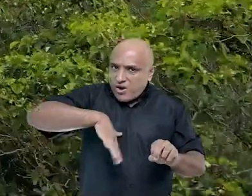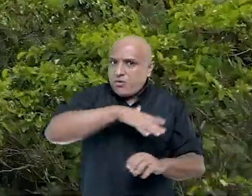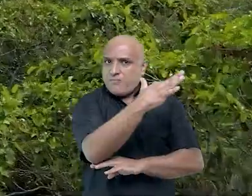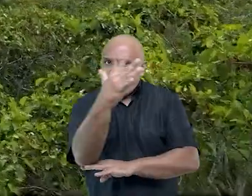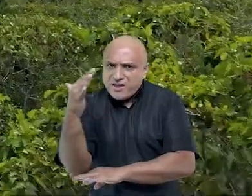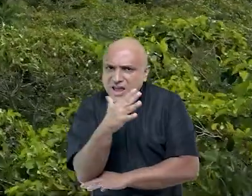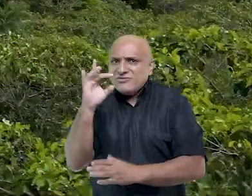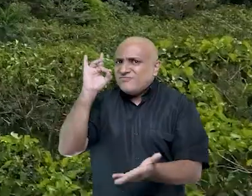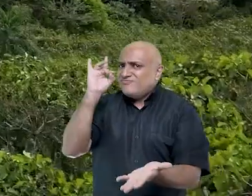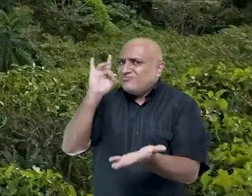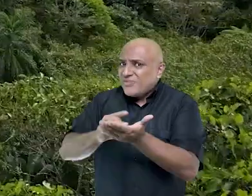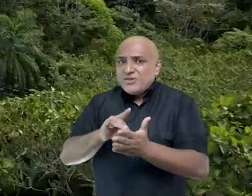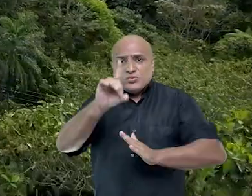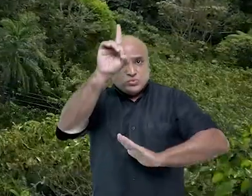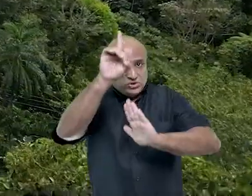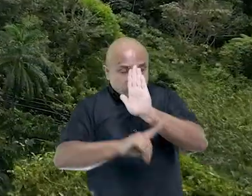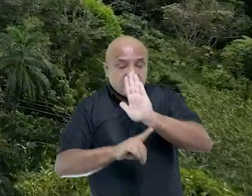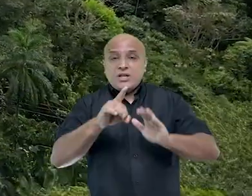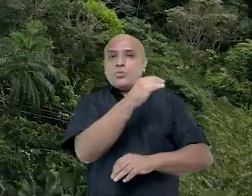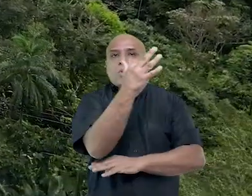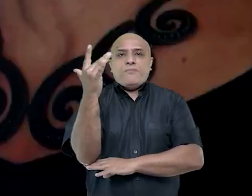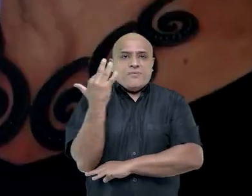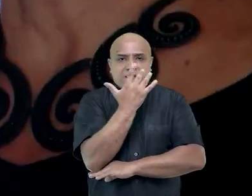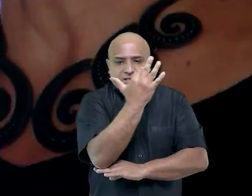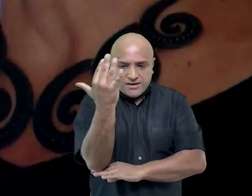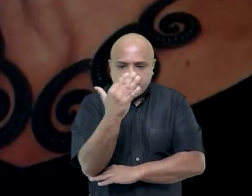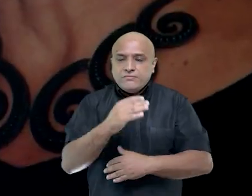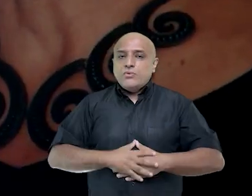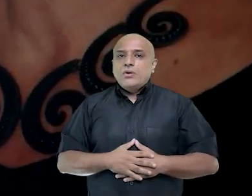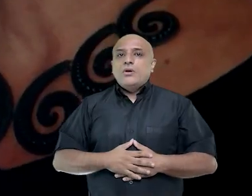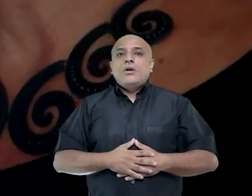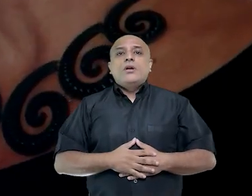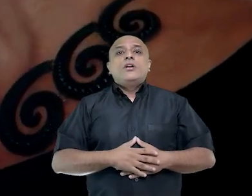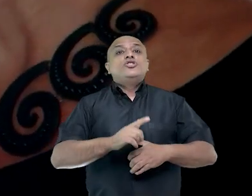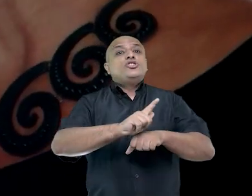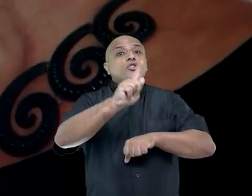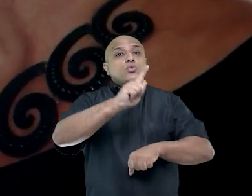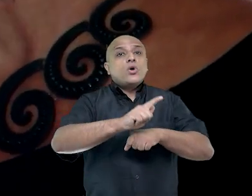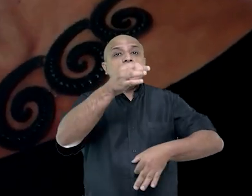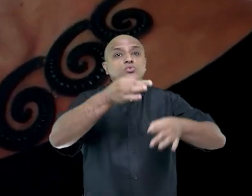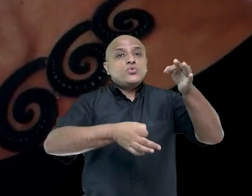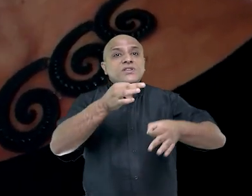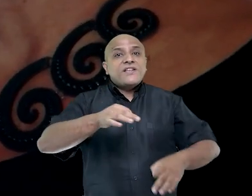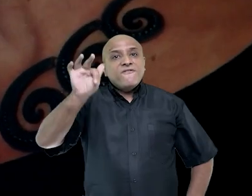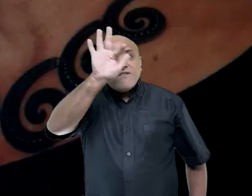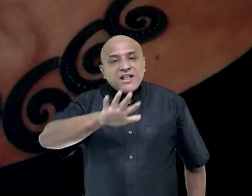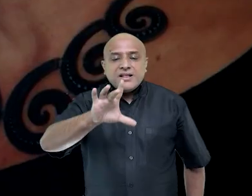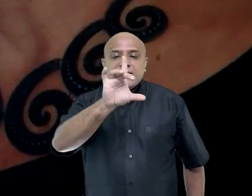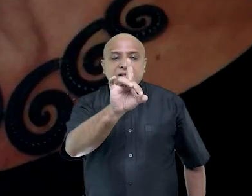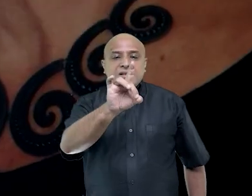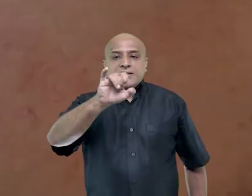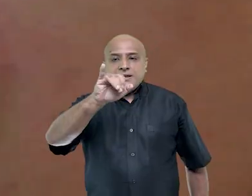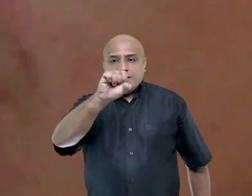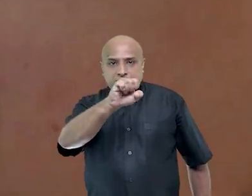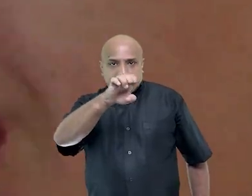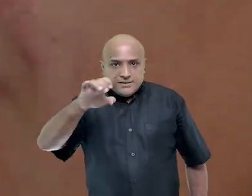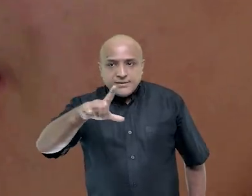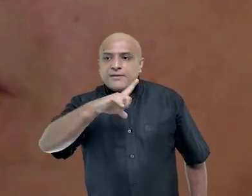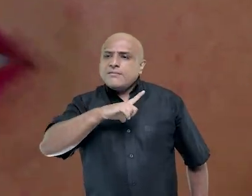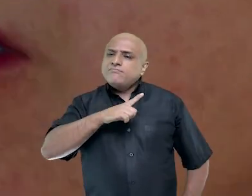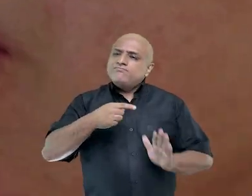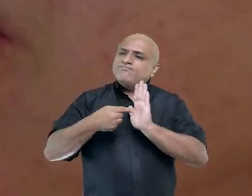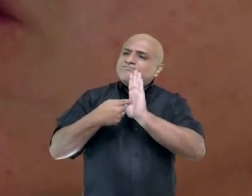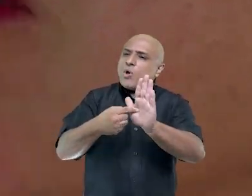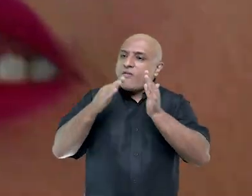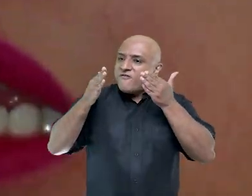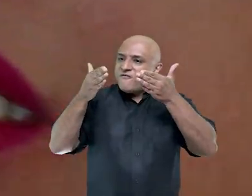à efetividade dos direitos ambientais. Gestora do projeto, a juíza federal Deise Starling Mota destaca o